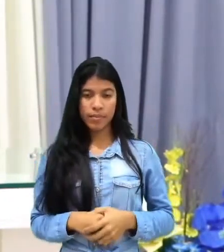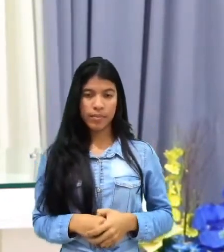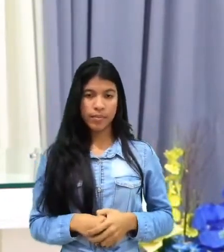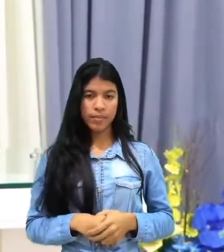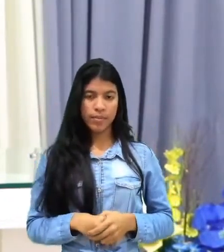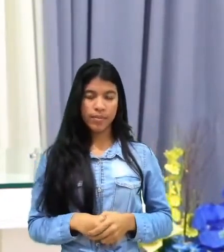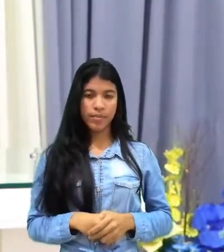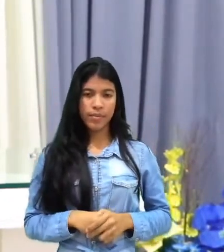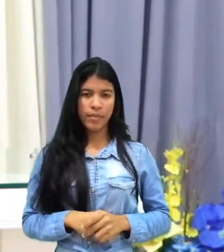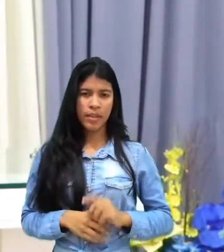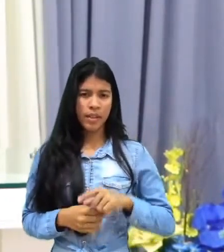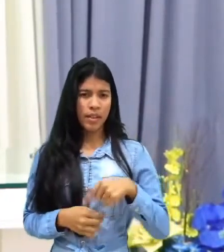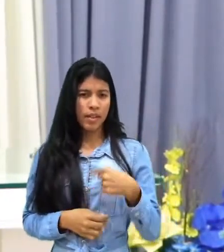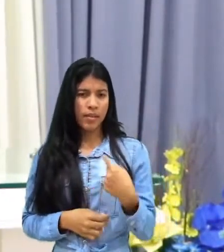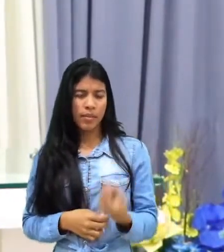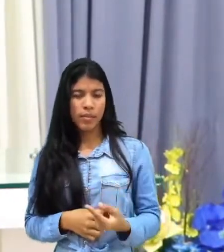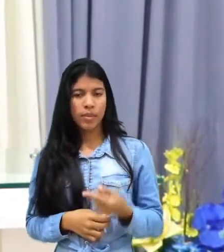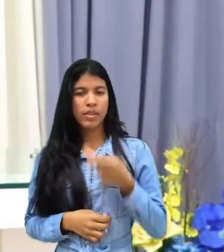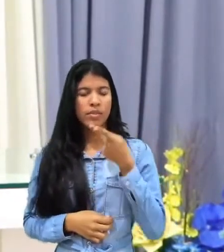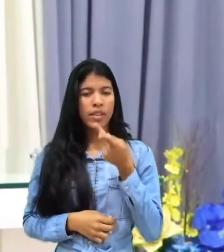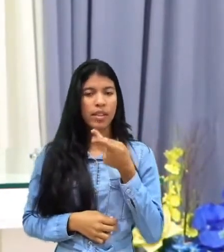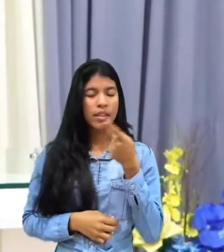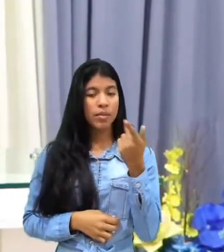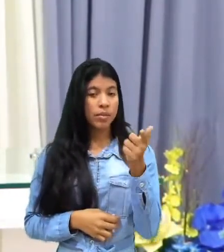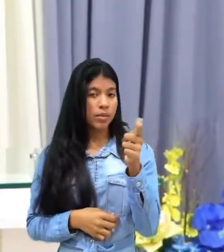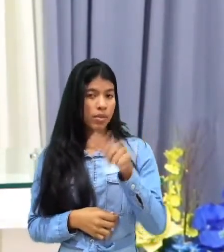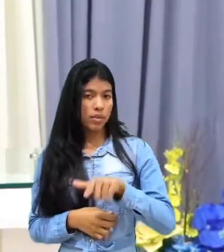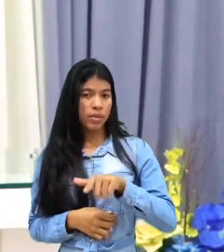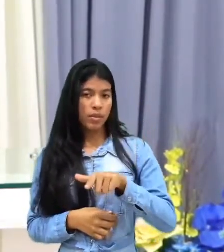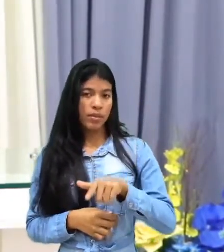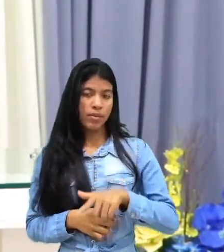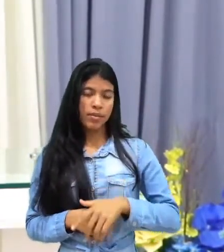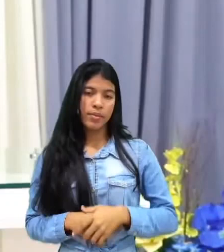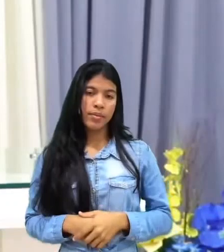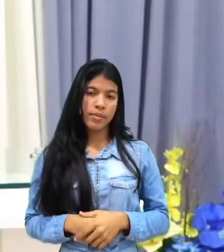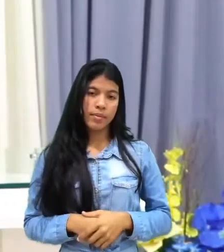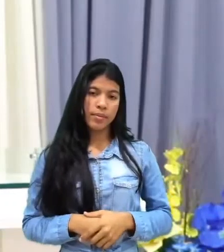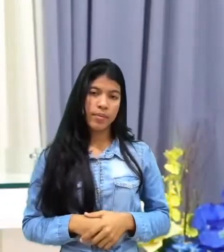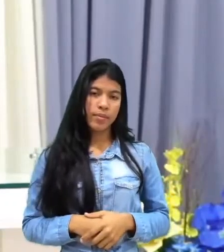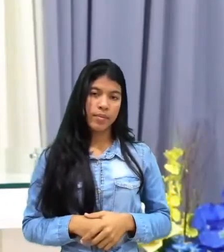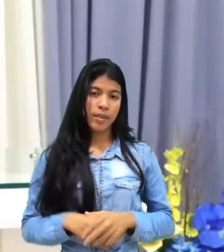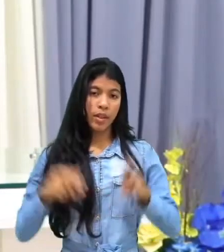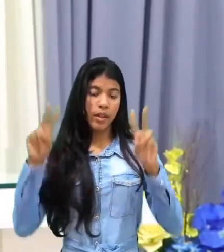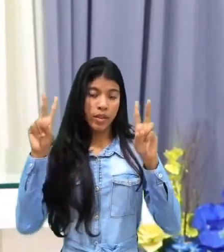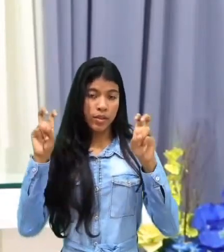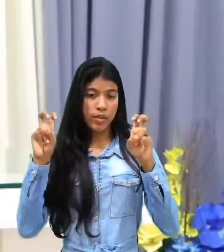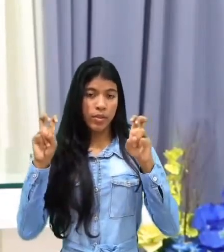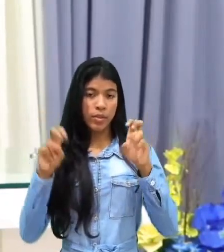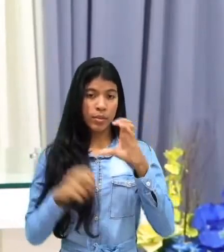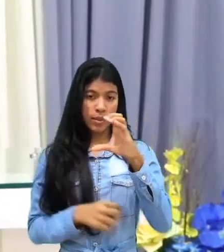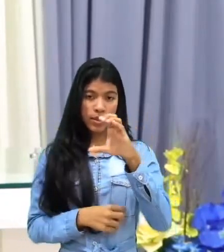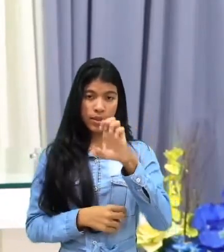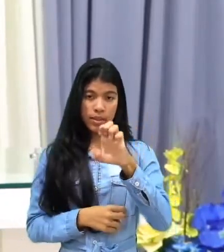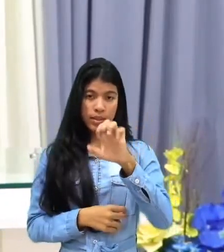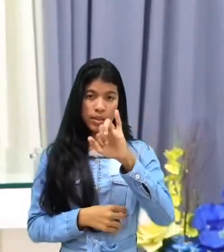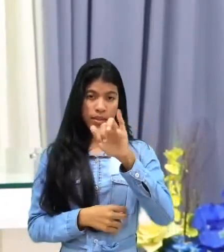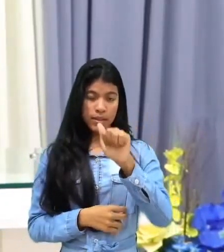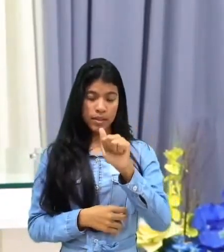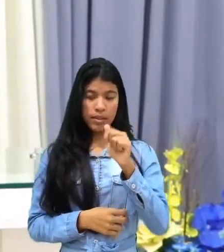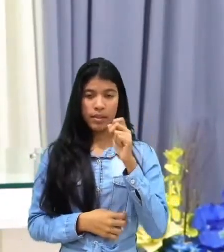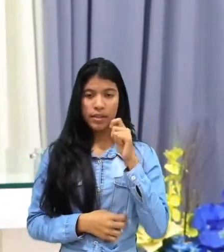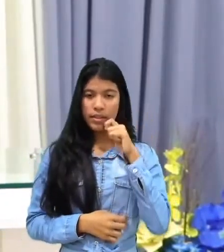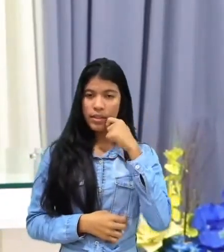Posteriormente, estaremos mencionando de novo a questão da ceia, não é? Da maneira como estaremos